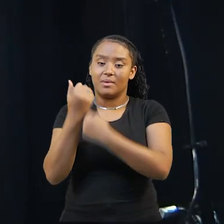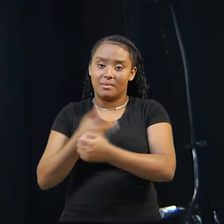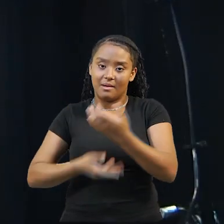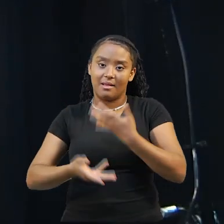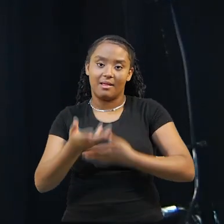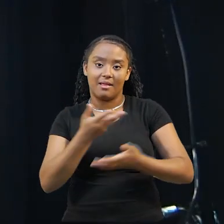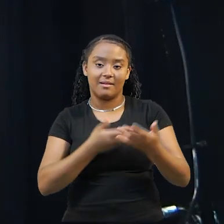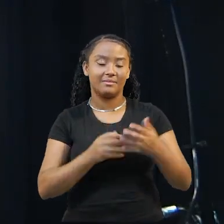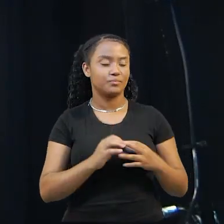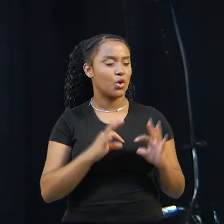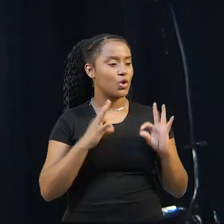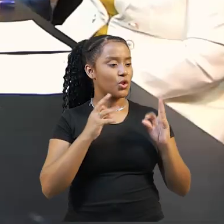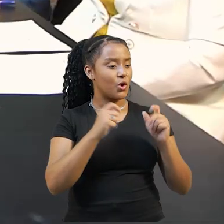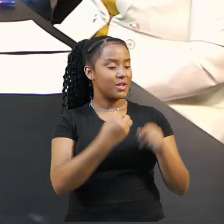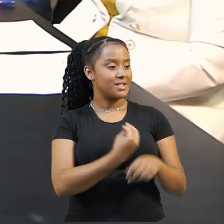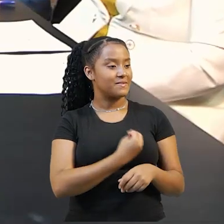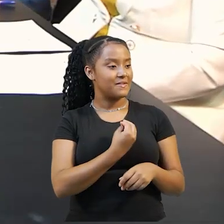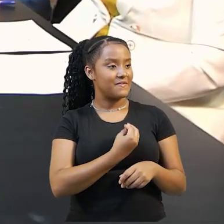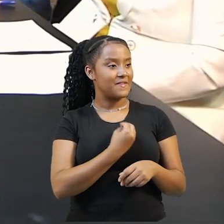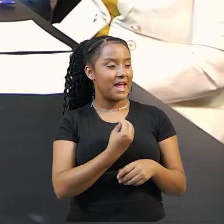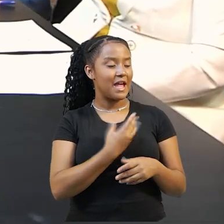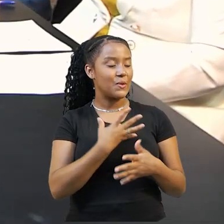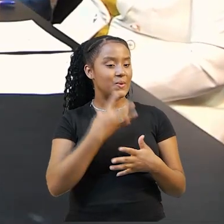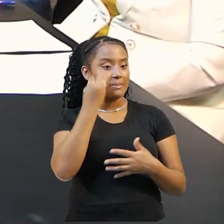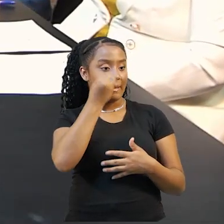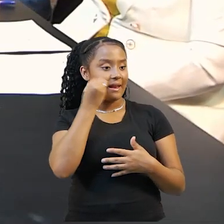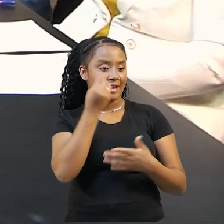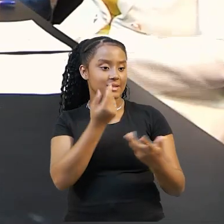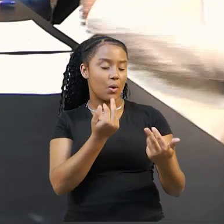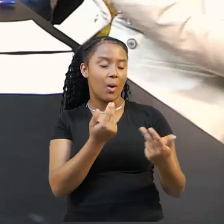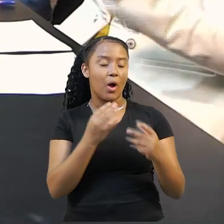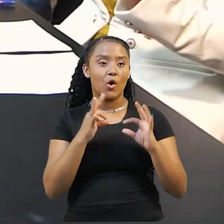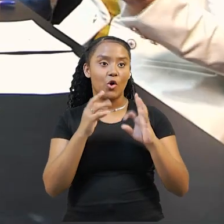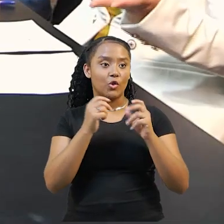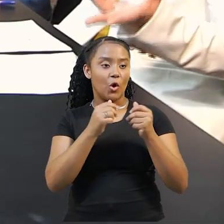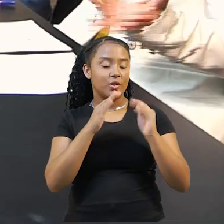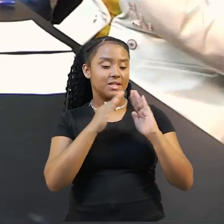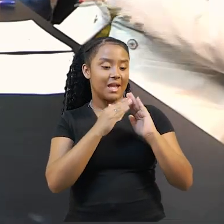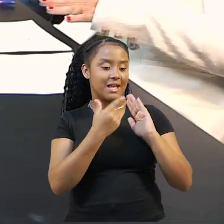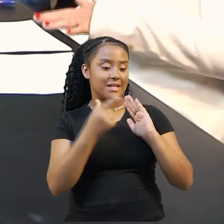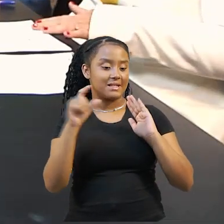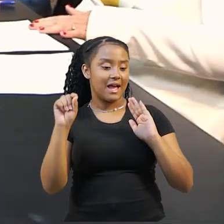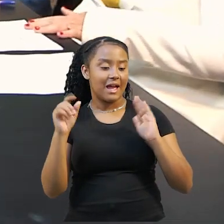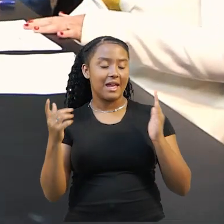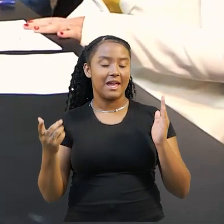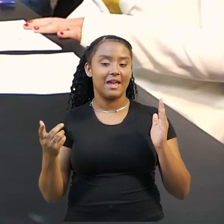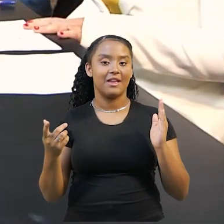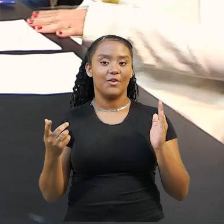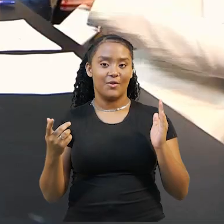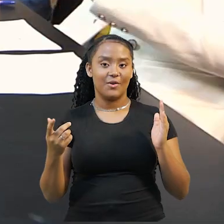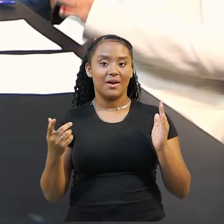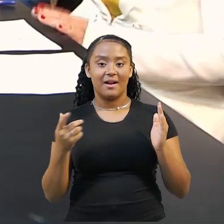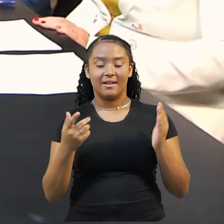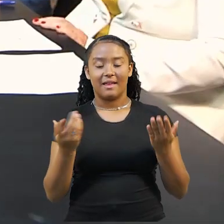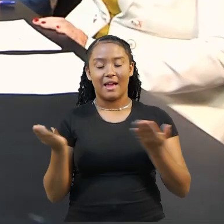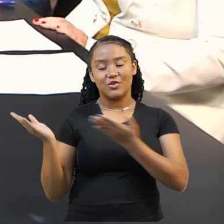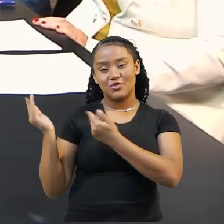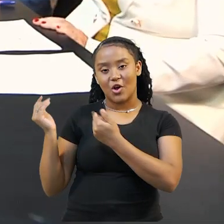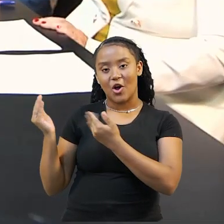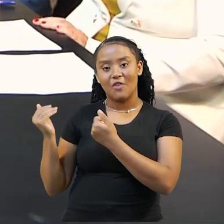apoiou bastante. Todas vivendo a mesma realidade, Exato. Né? Todas ali estavam saindo de casa, começando uma nova